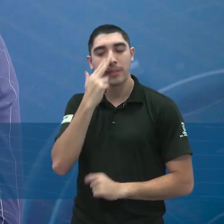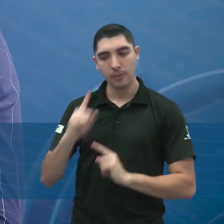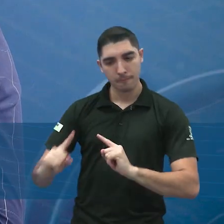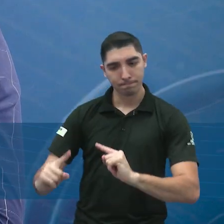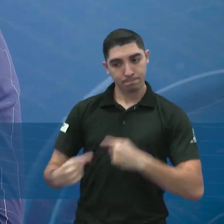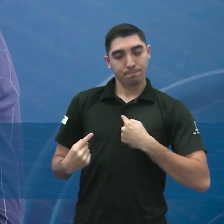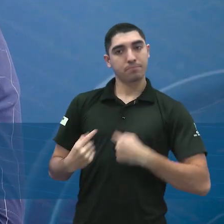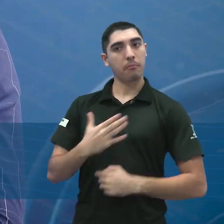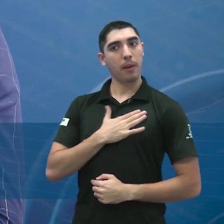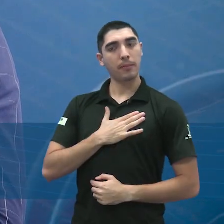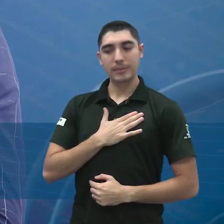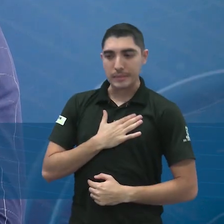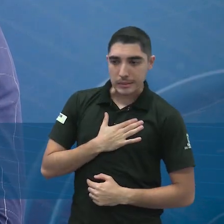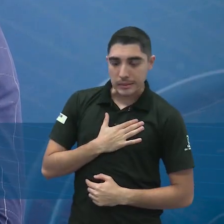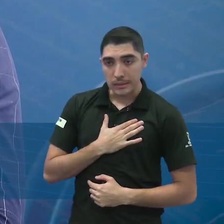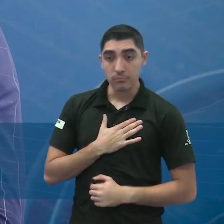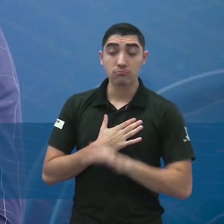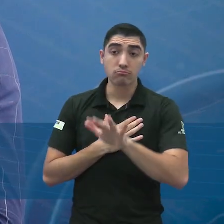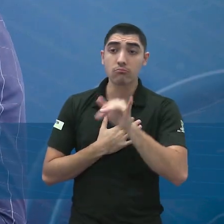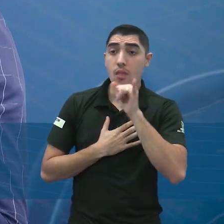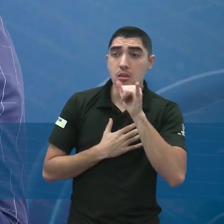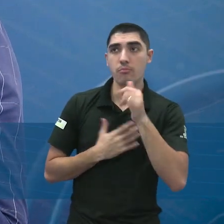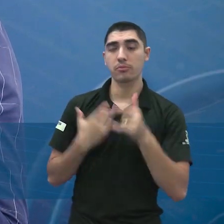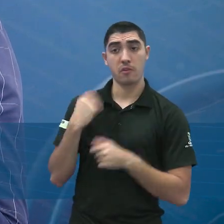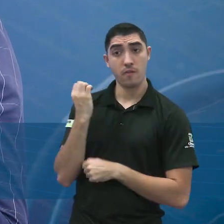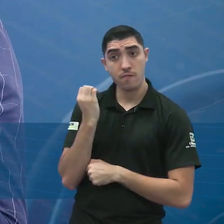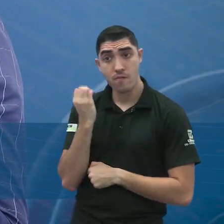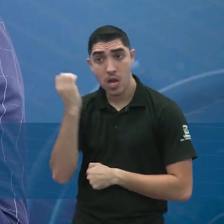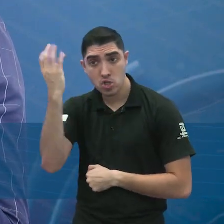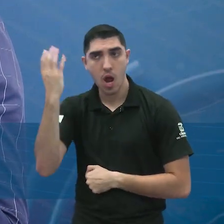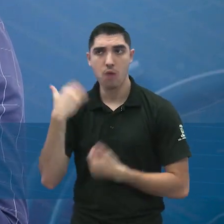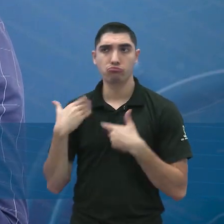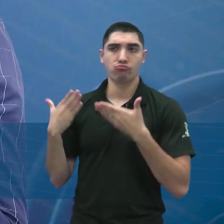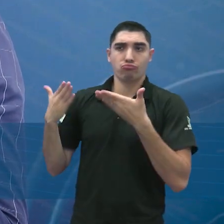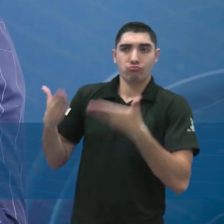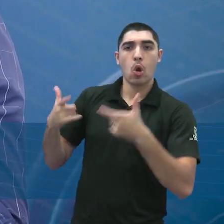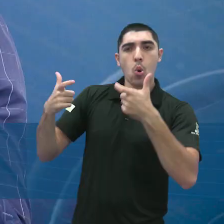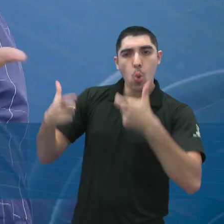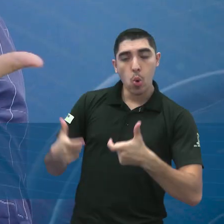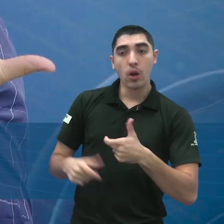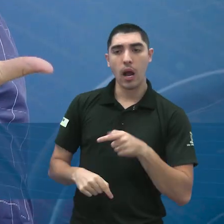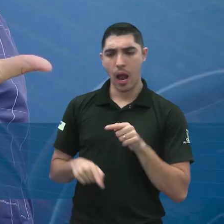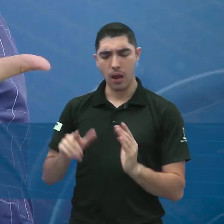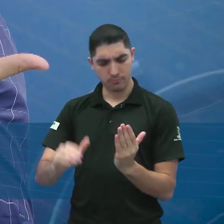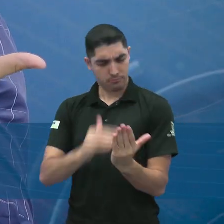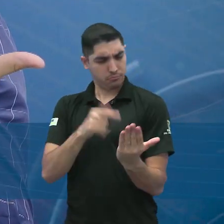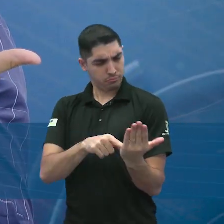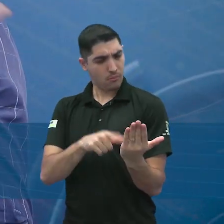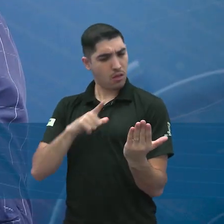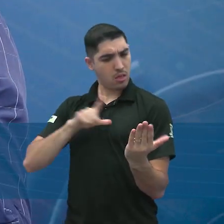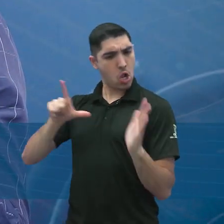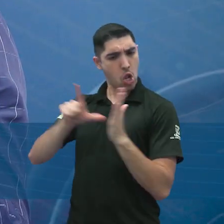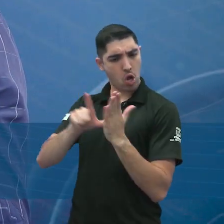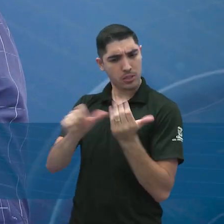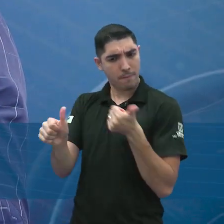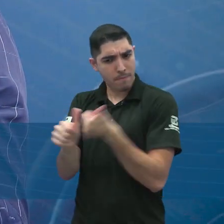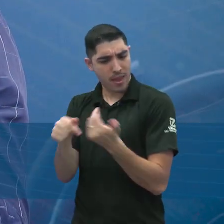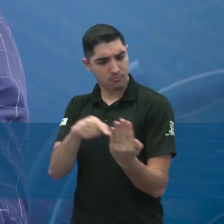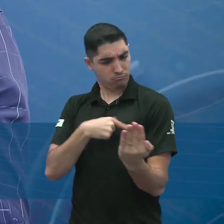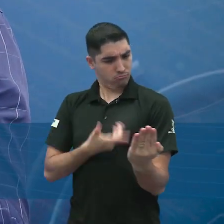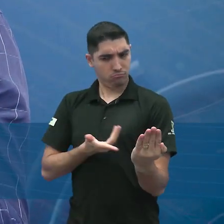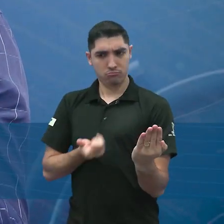um resultado impressionante. Às vezes, viagem, né? A gente está viajando para algum lugar, ele já manda um comércio local. Então, o cookie